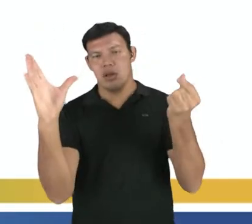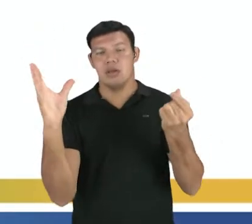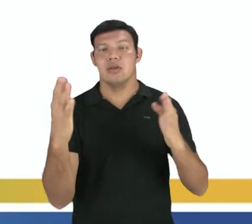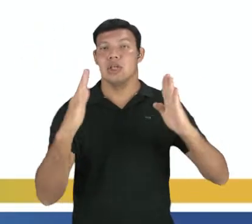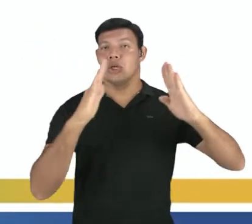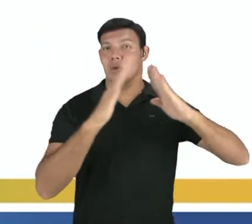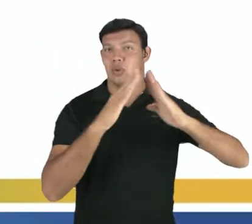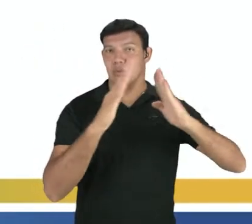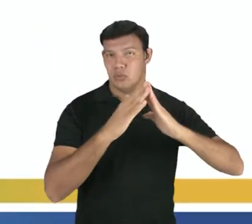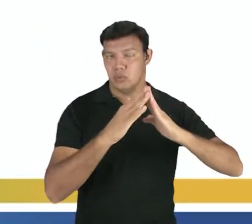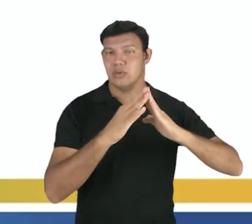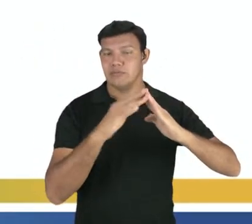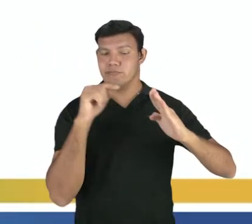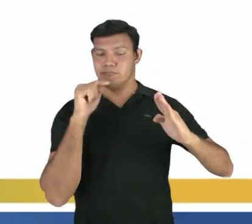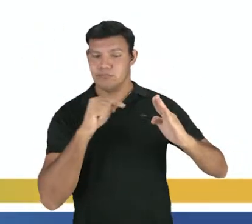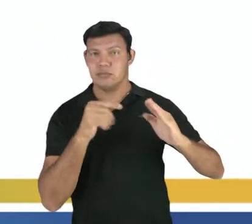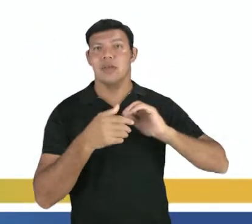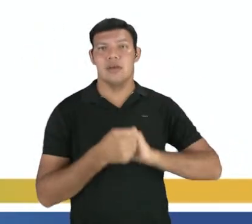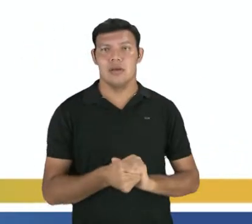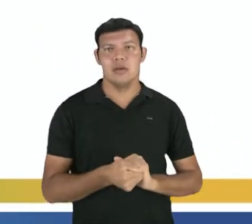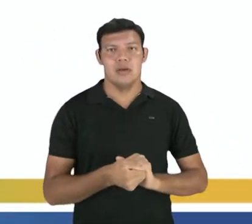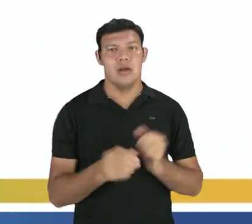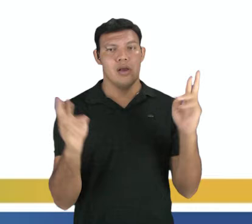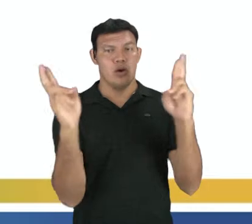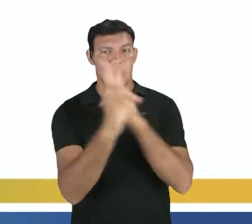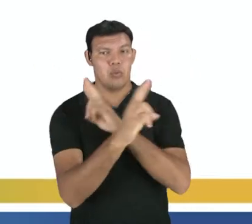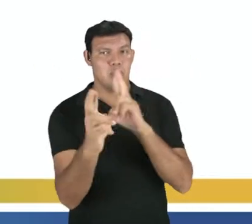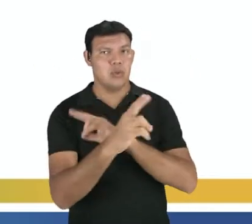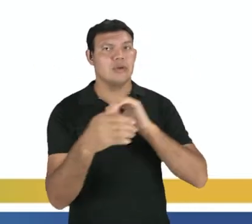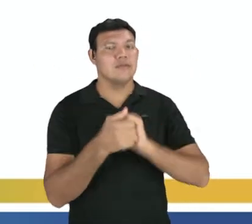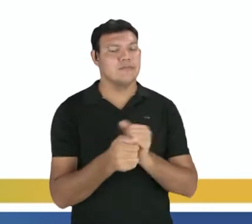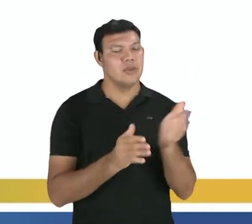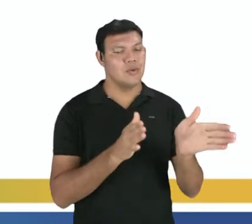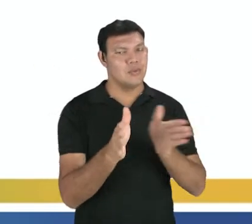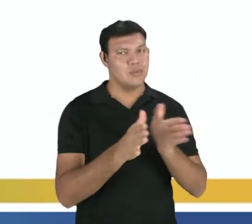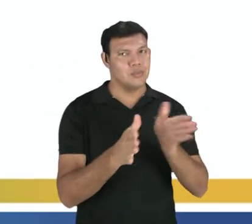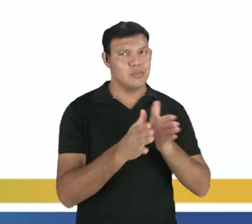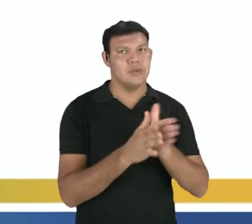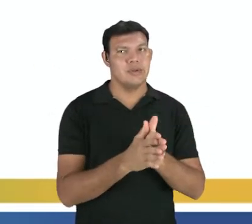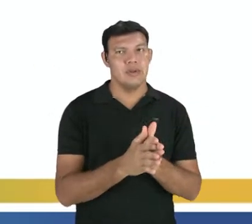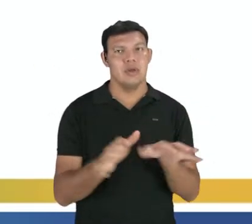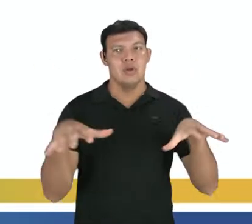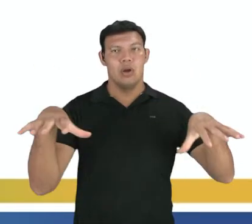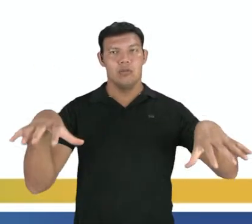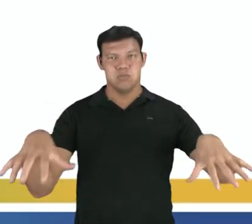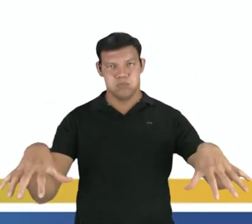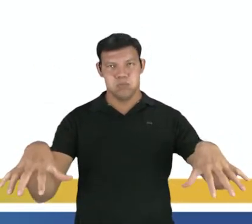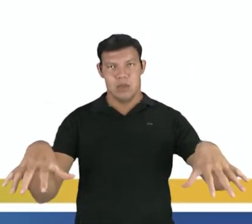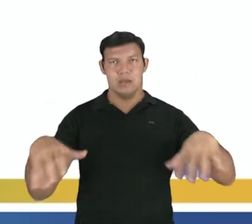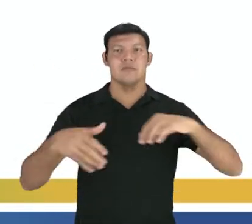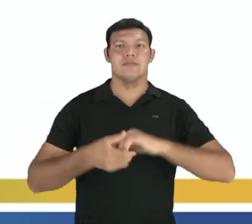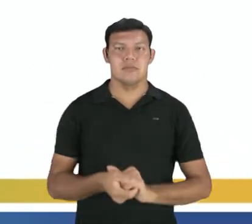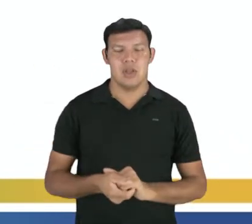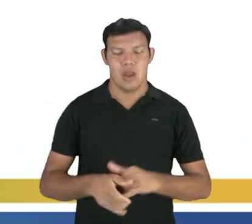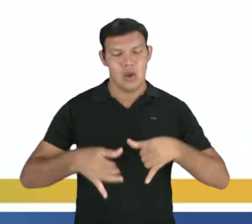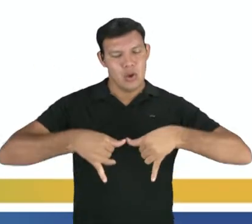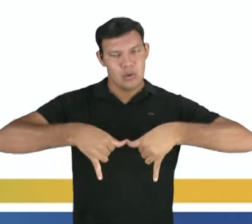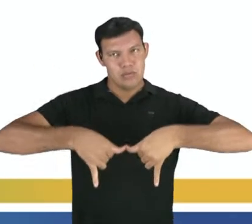habitações desse tipo, né, ele vai se relacionar a esse processo de sedentarização, de